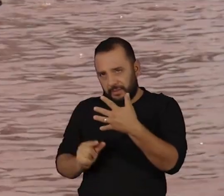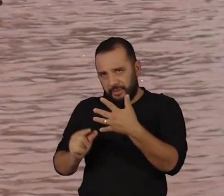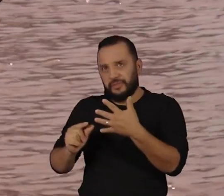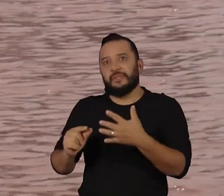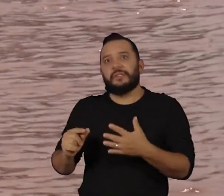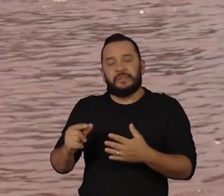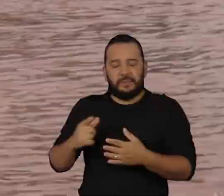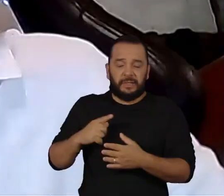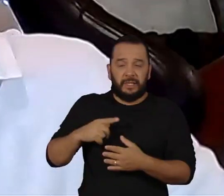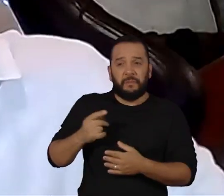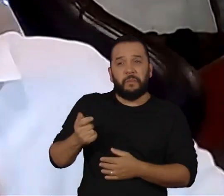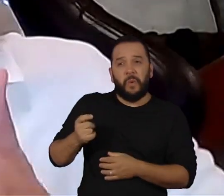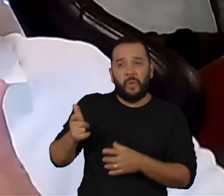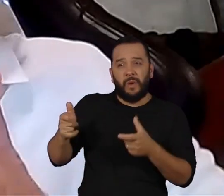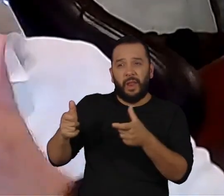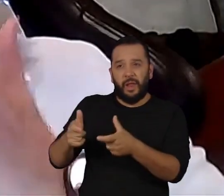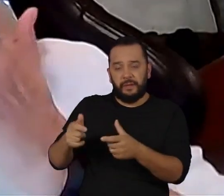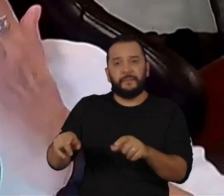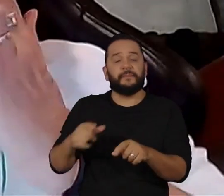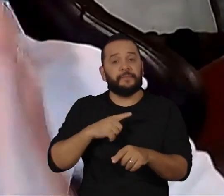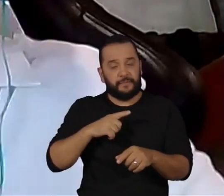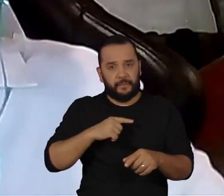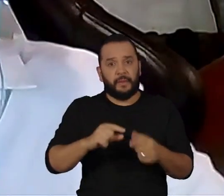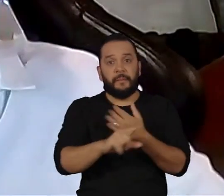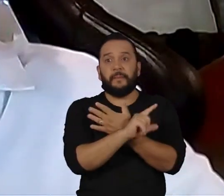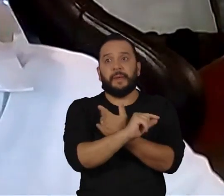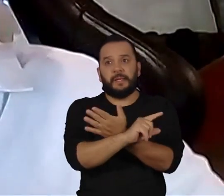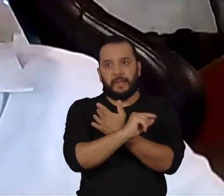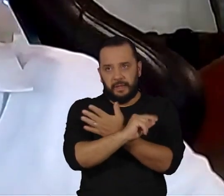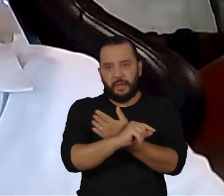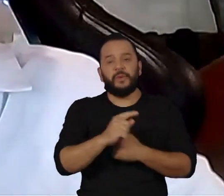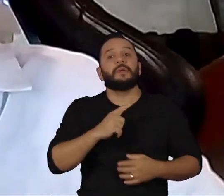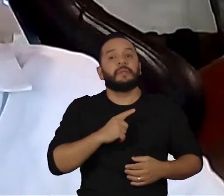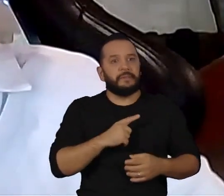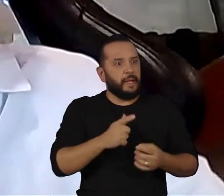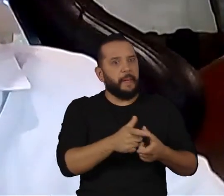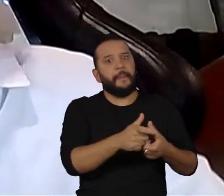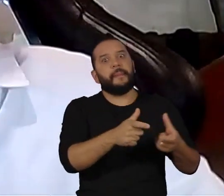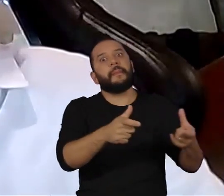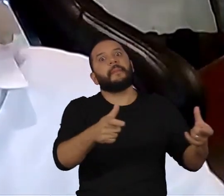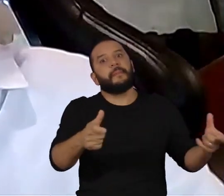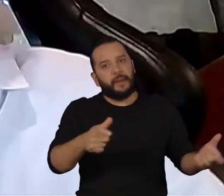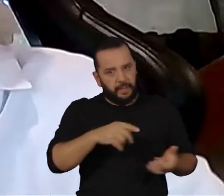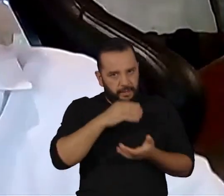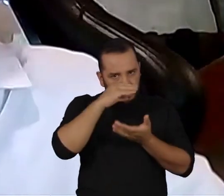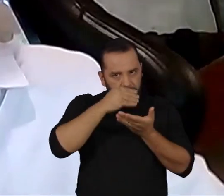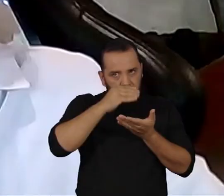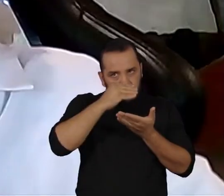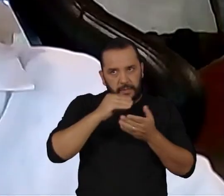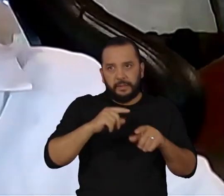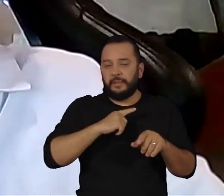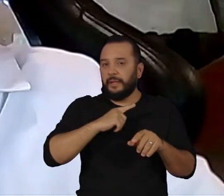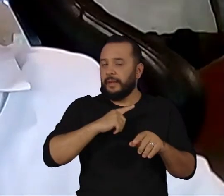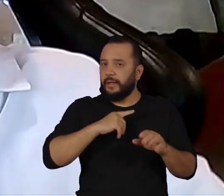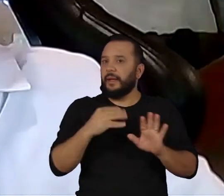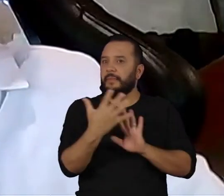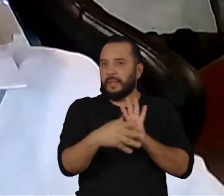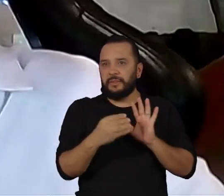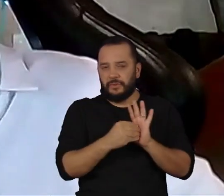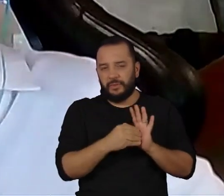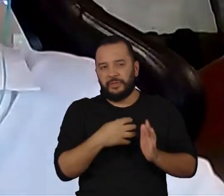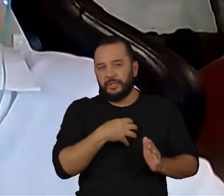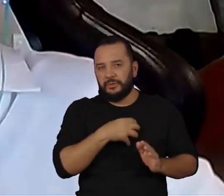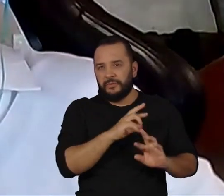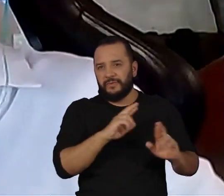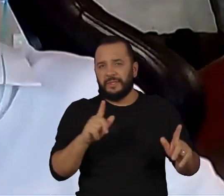super mal. No Pantanal, fantástico. Anta no paraíso, como a gente costuma brincar aqui, né? A Amazônia tem suas particularidades.